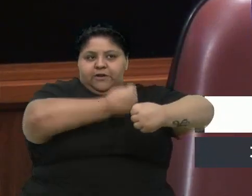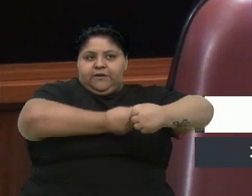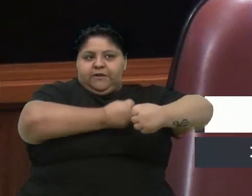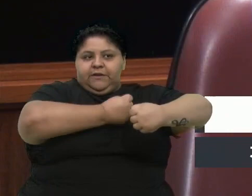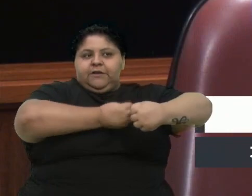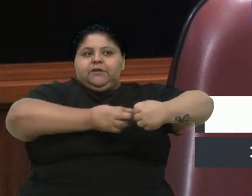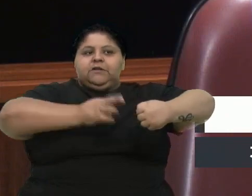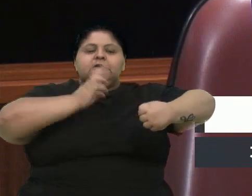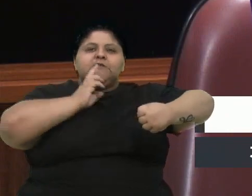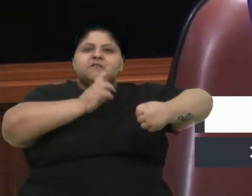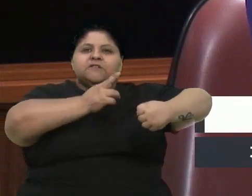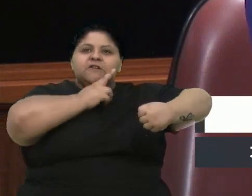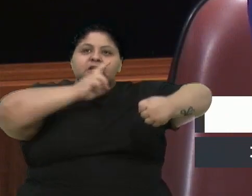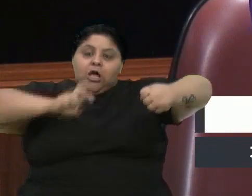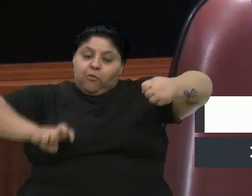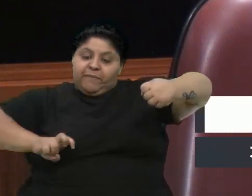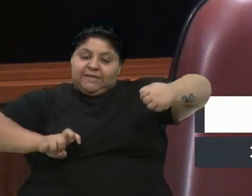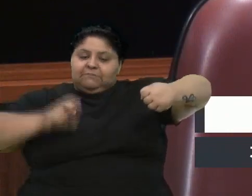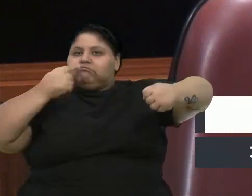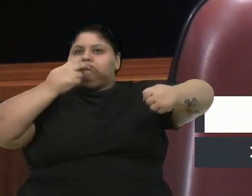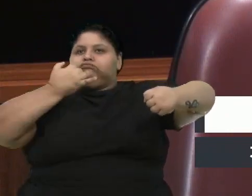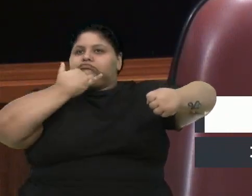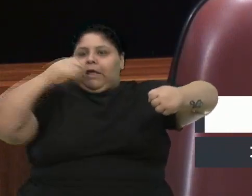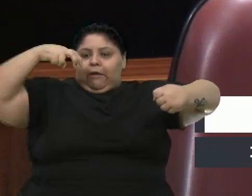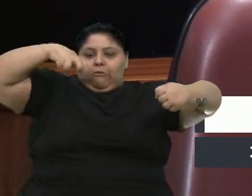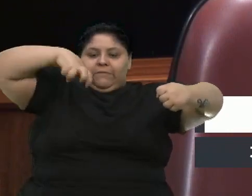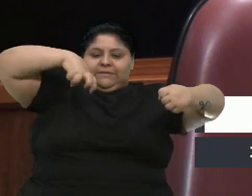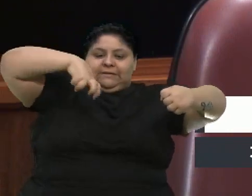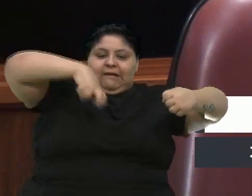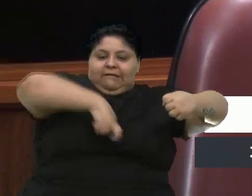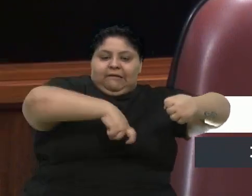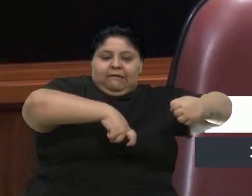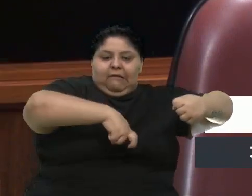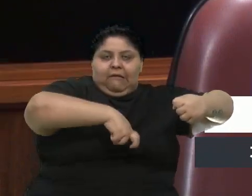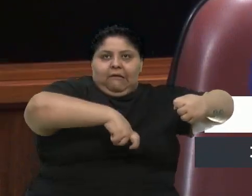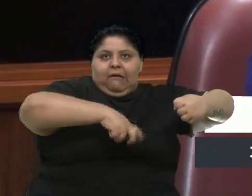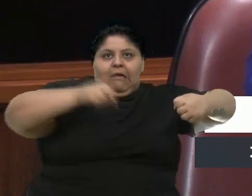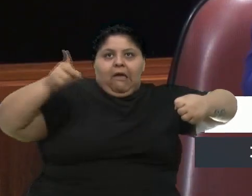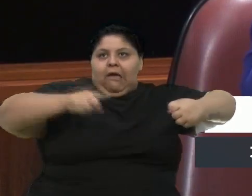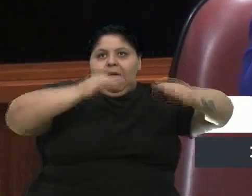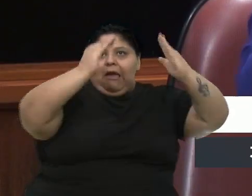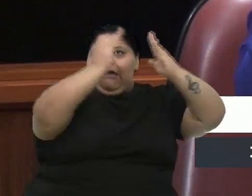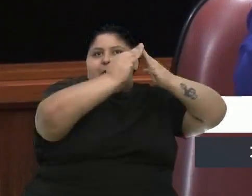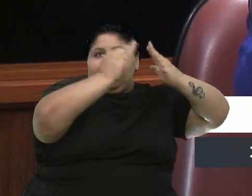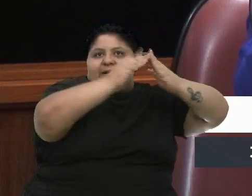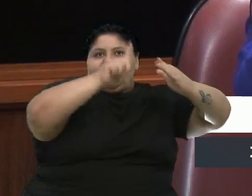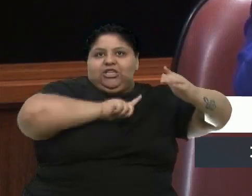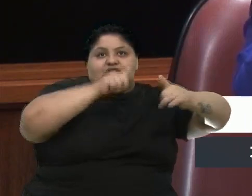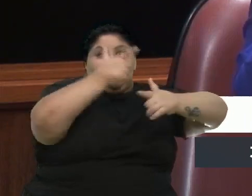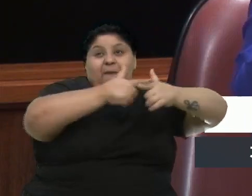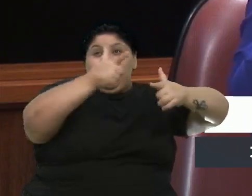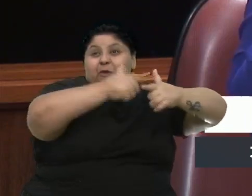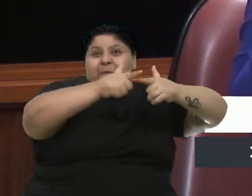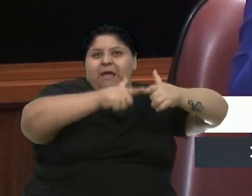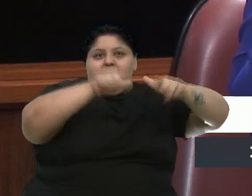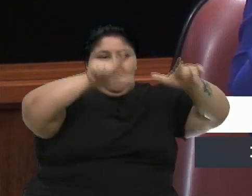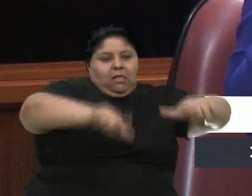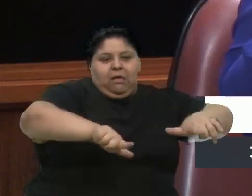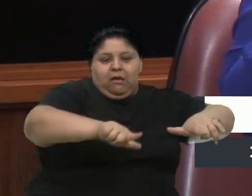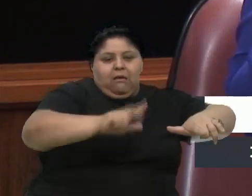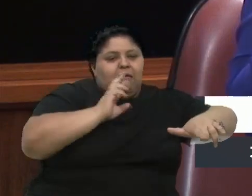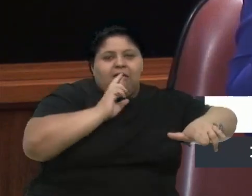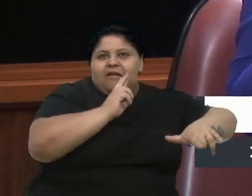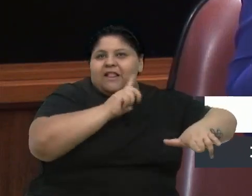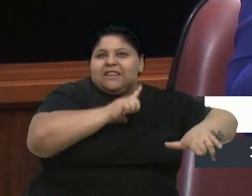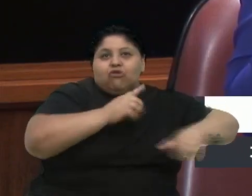escadinha que desce, porque é uma casa. Se der qualquer problema naquele refeitório ou na cozinha, não tem o que